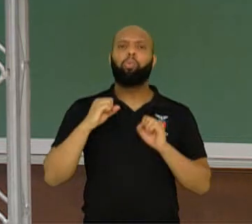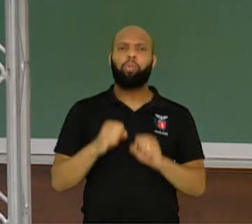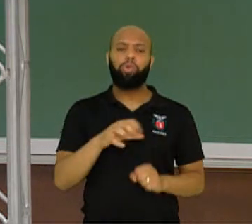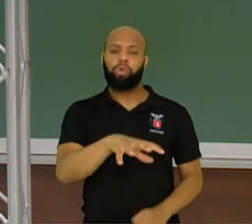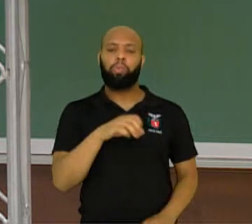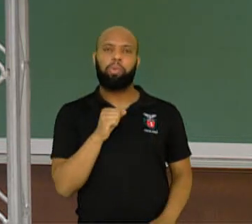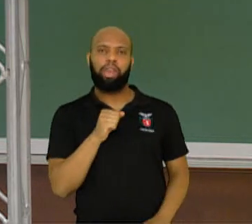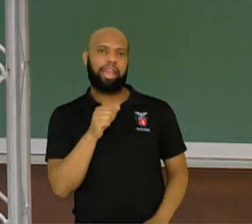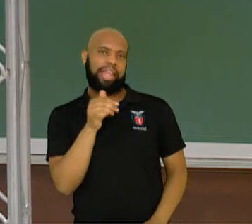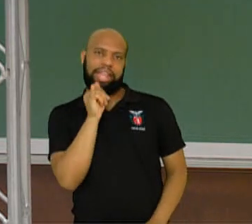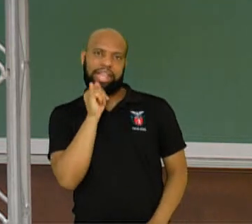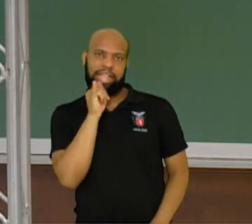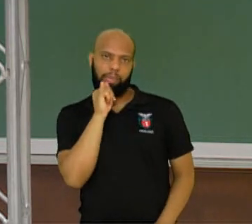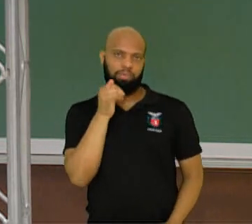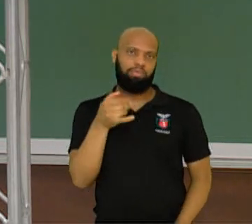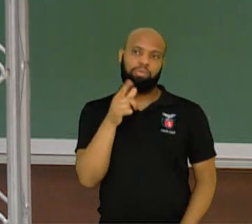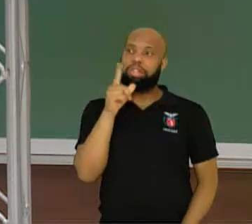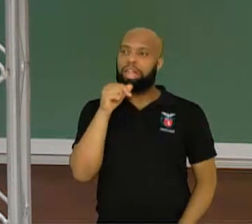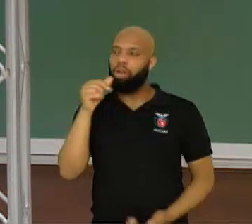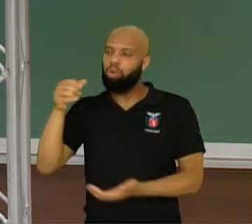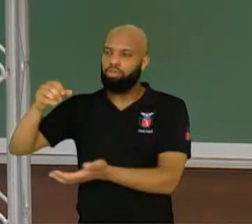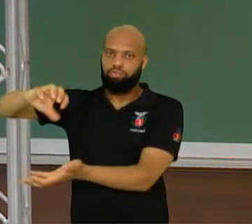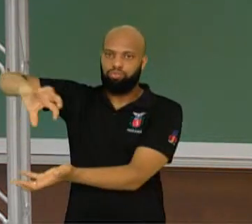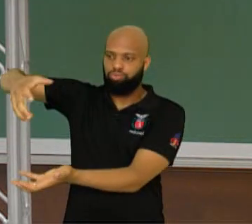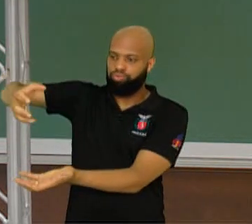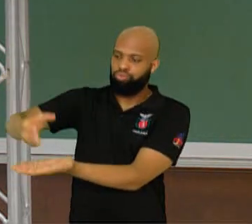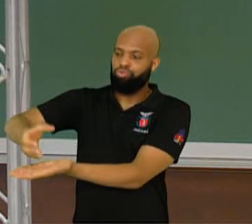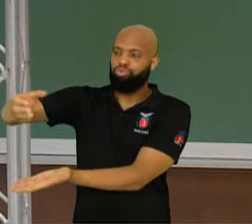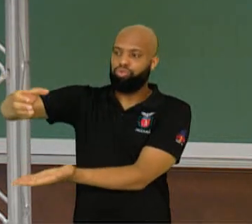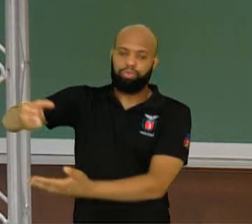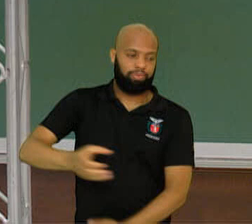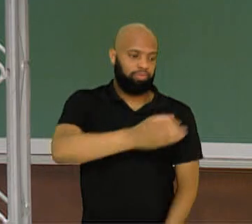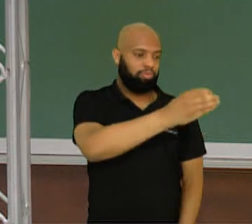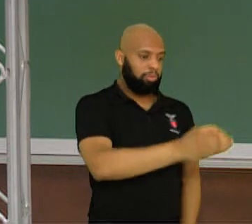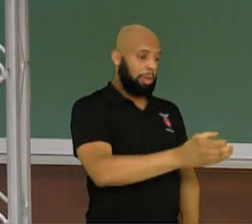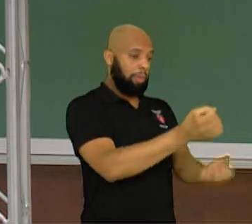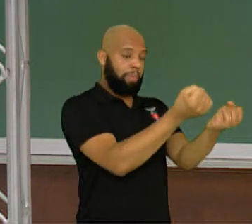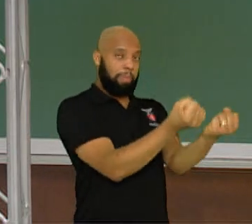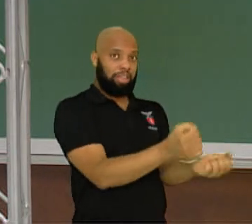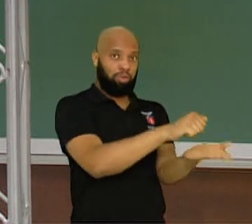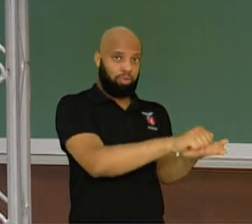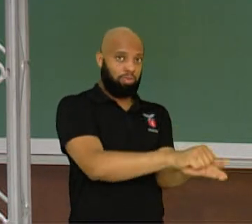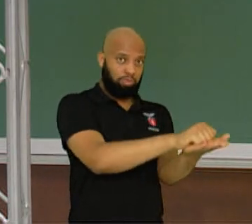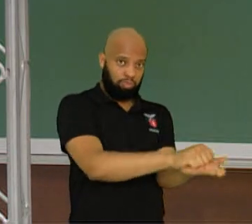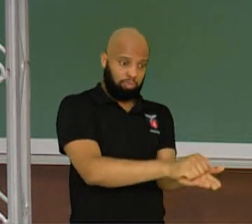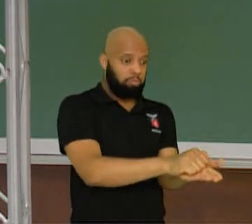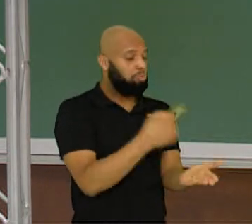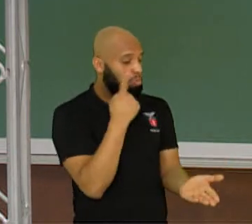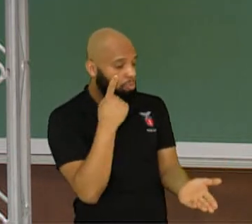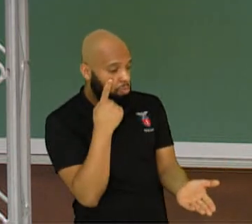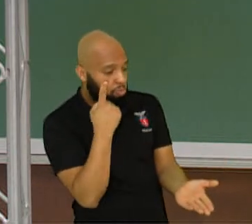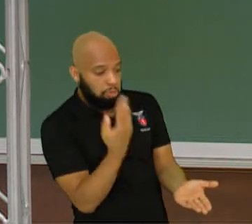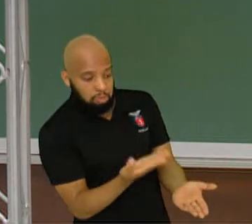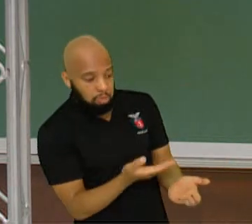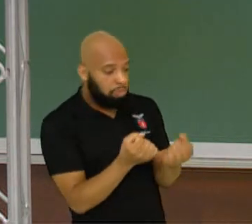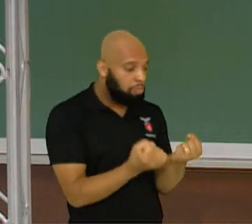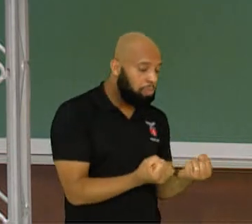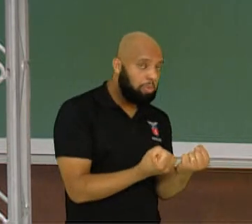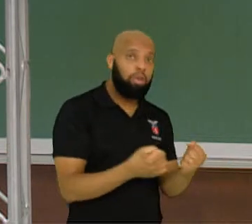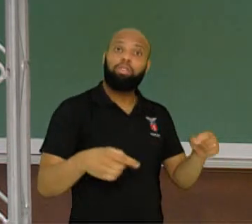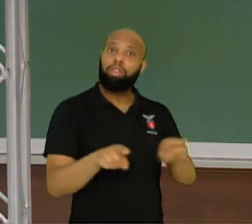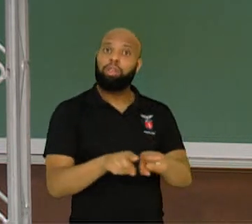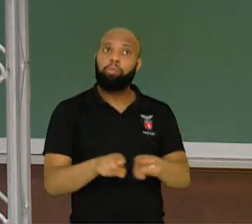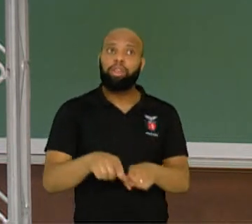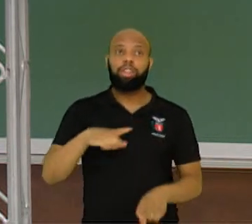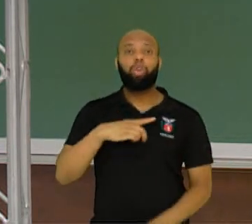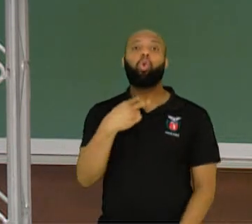num copo e colocar numa balança e registrar a sua massa. E ela ocupa um lugar, uma poça d'água, um rio, um oceano, está